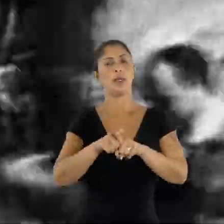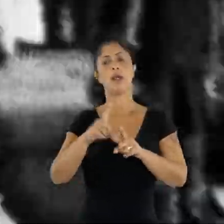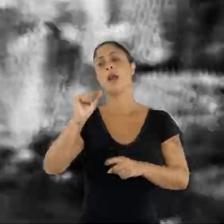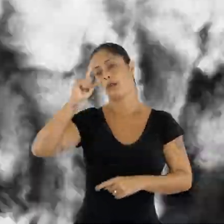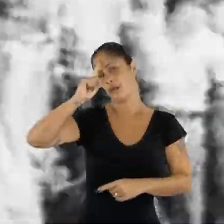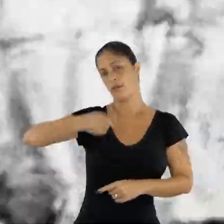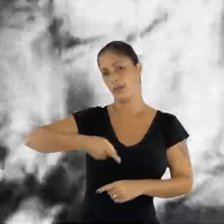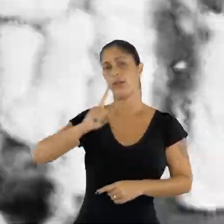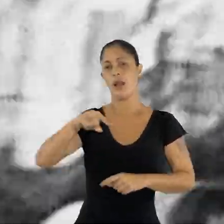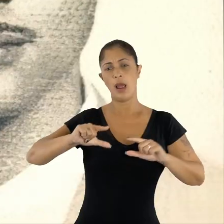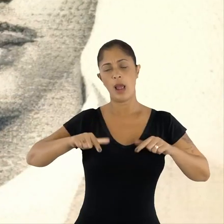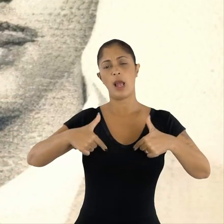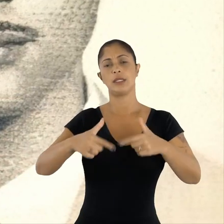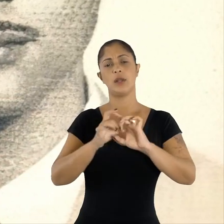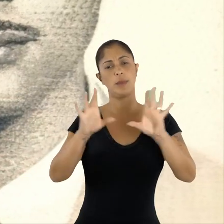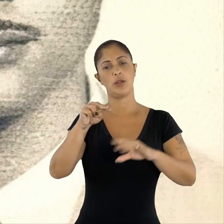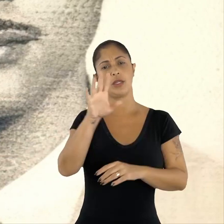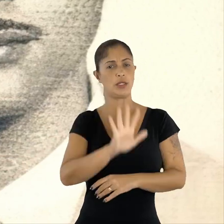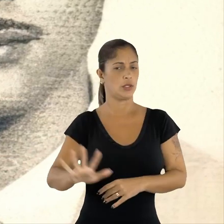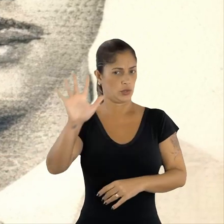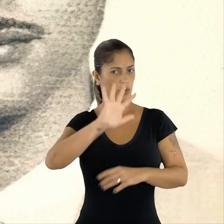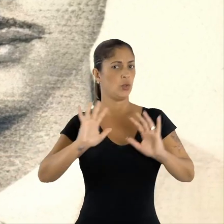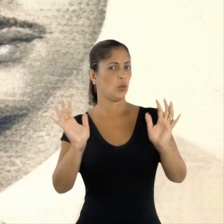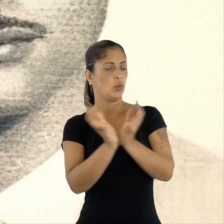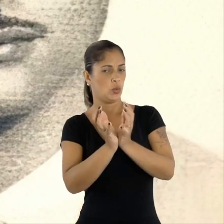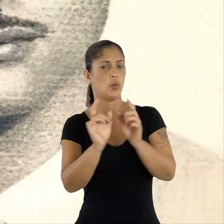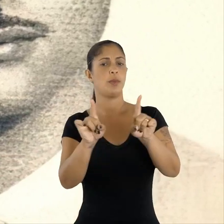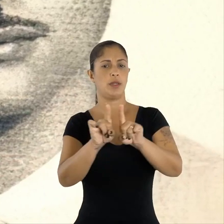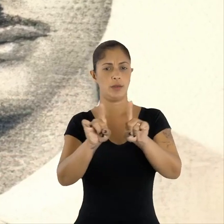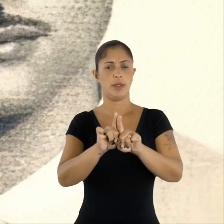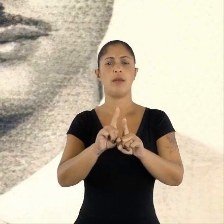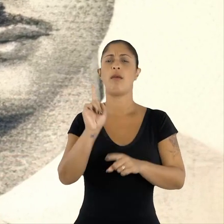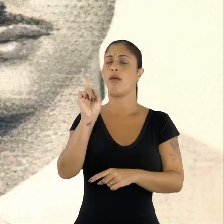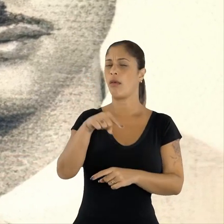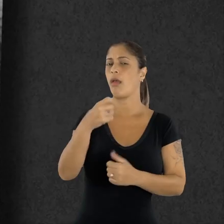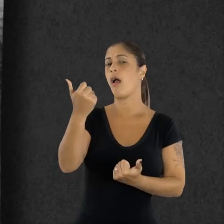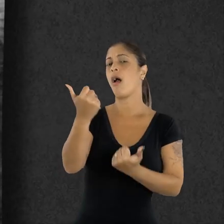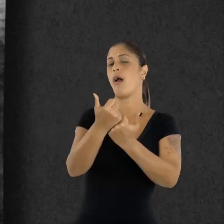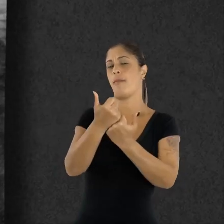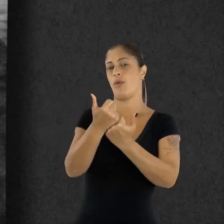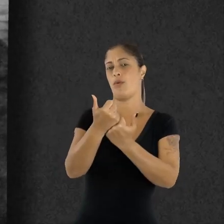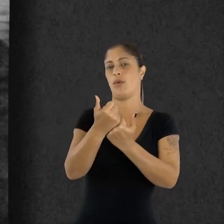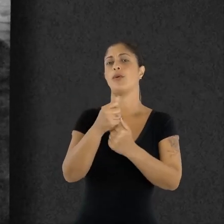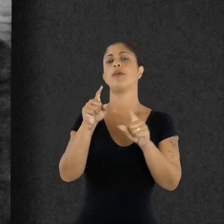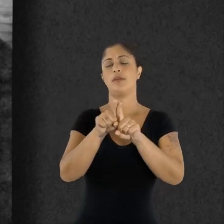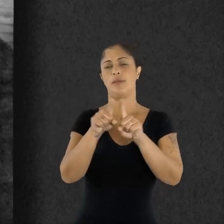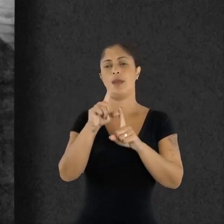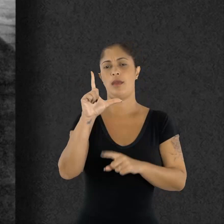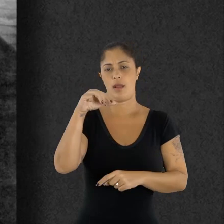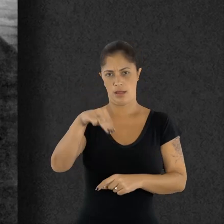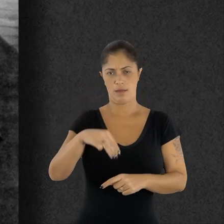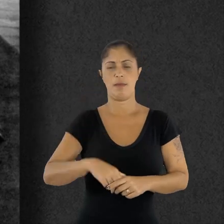armada comandado pelo Marighella, Ação Libertadora Nacional, com um grupo de frades dominicanos. Nós éramos apoio aos guerrilheiros